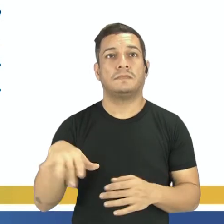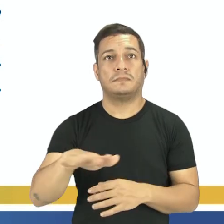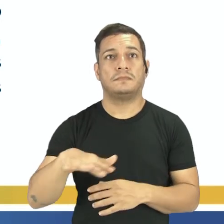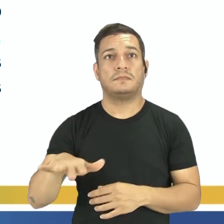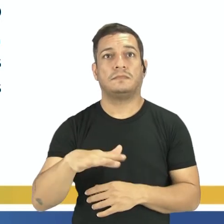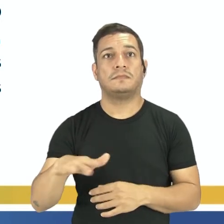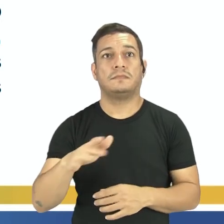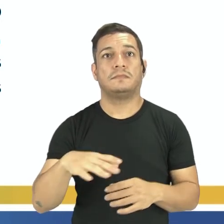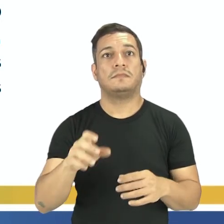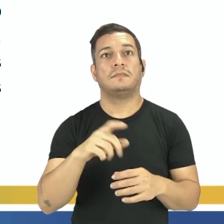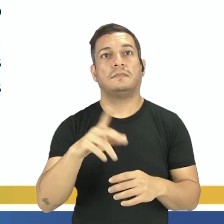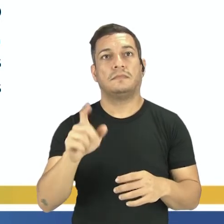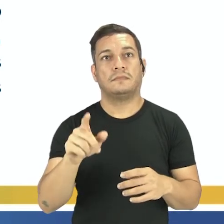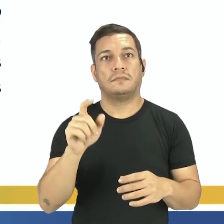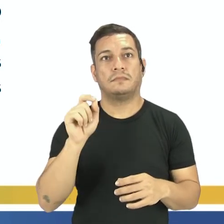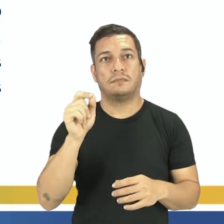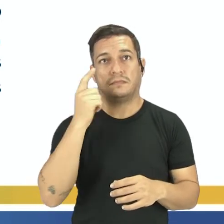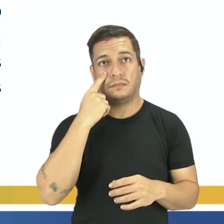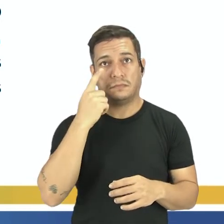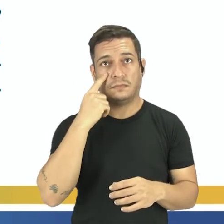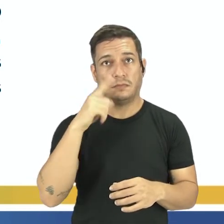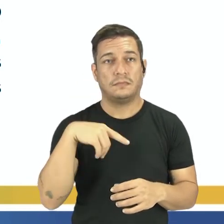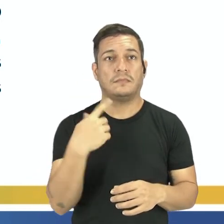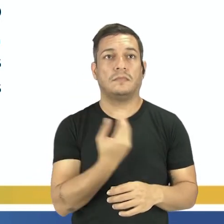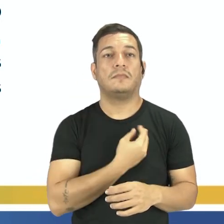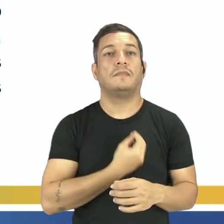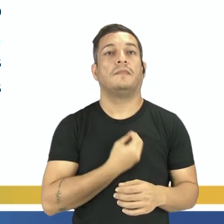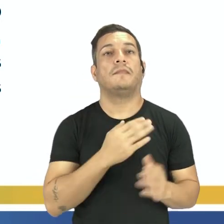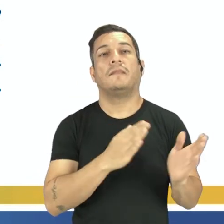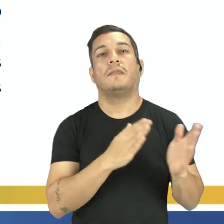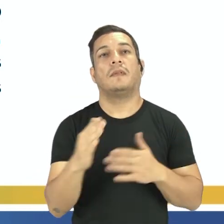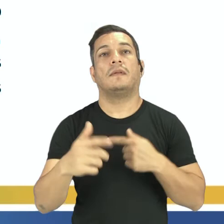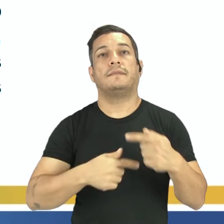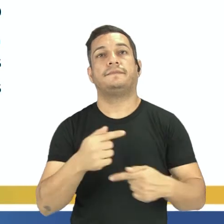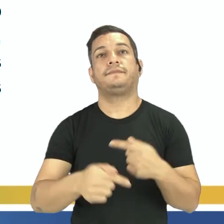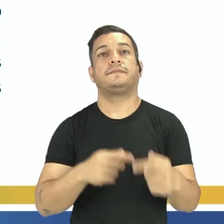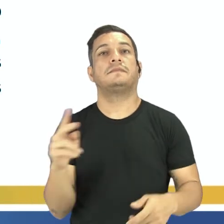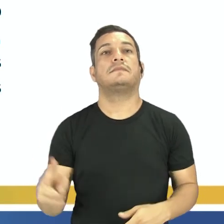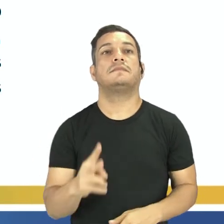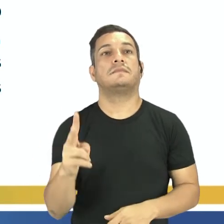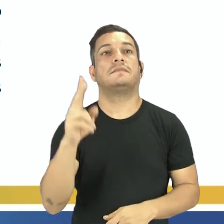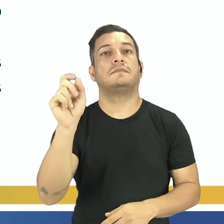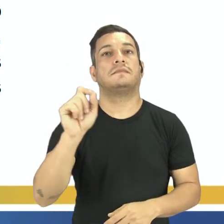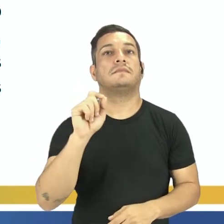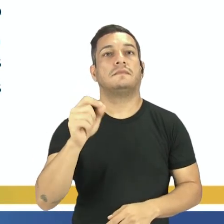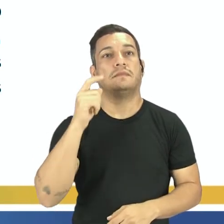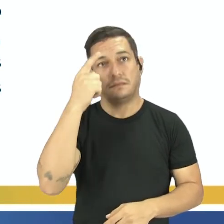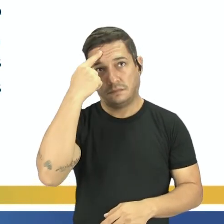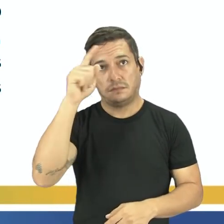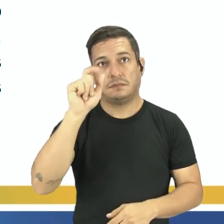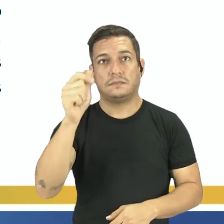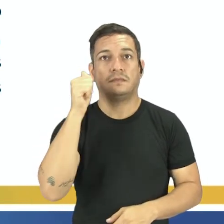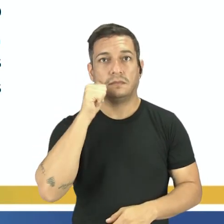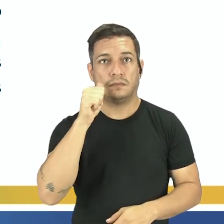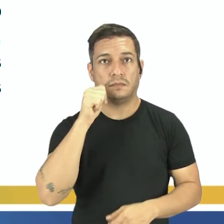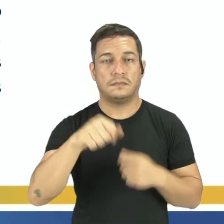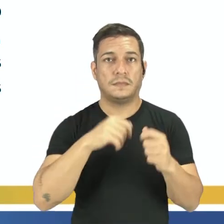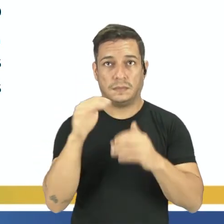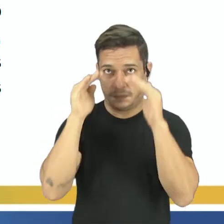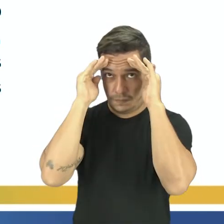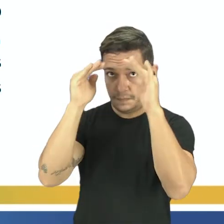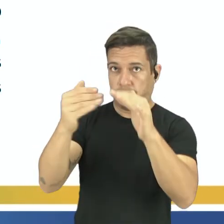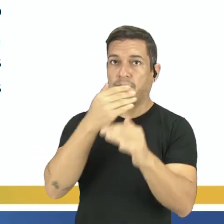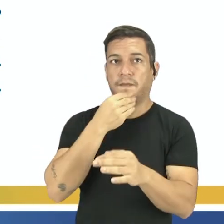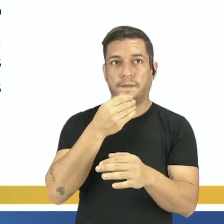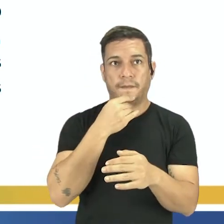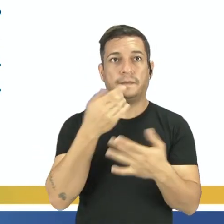de caráter patriarcal em que vivemos, é passado ao longo das gerações valores que propagam a ideia de que a mulher deve ser